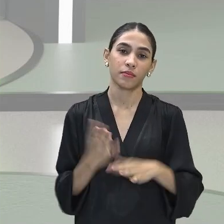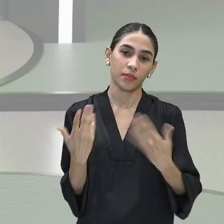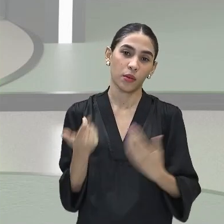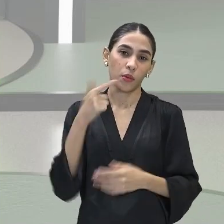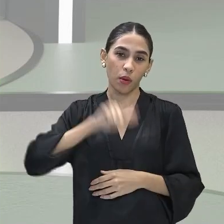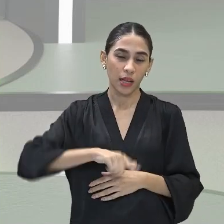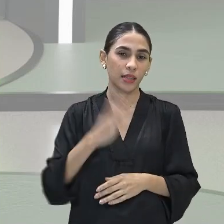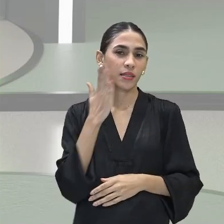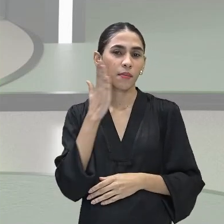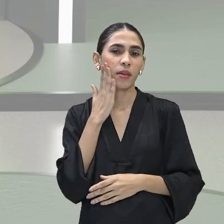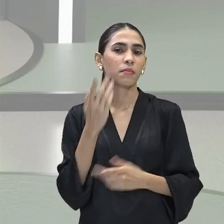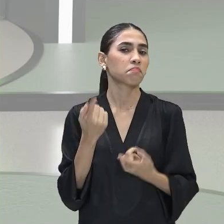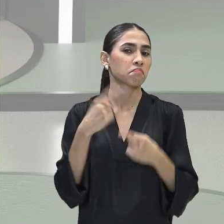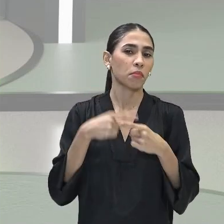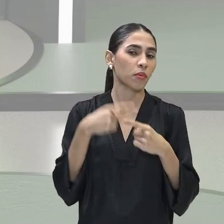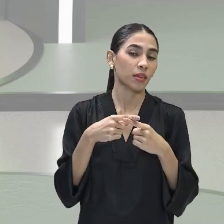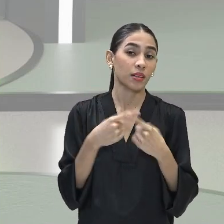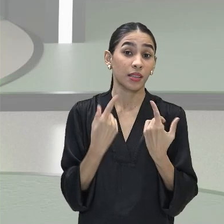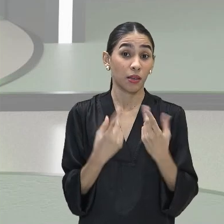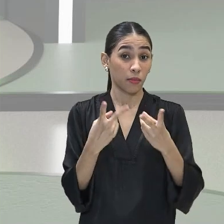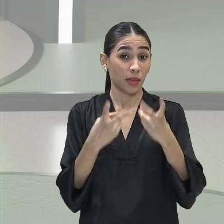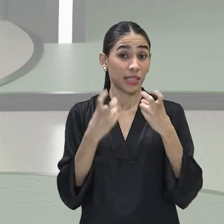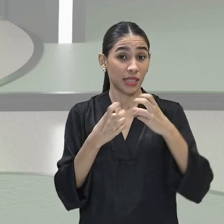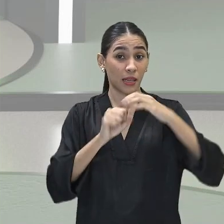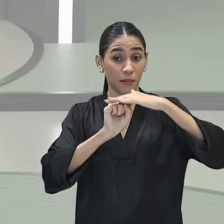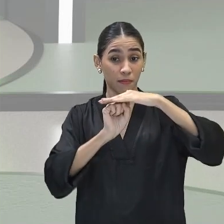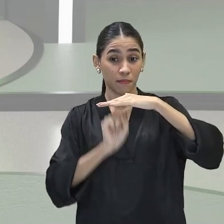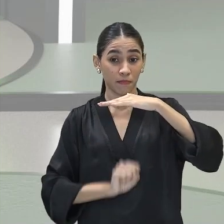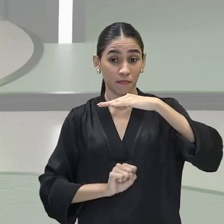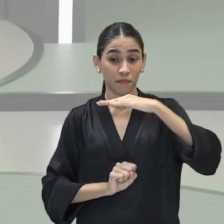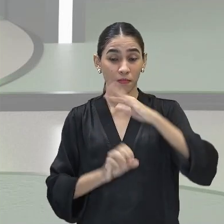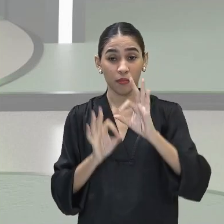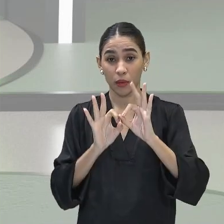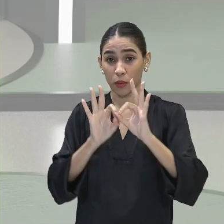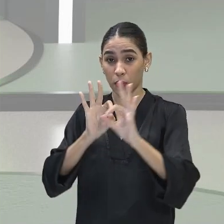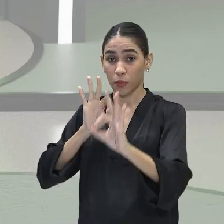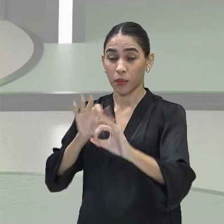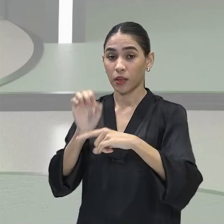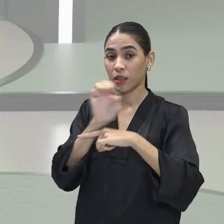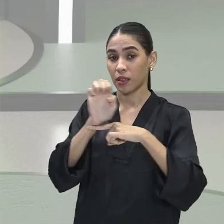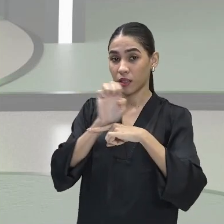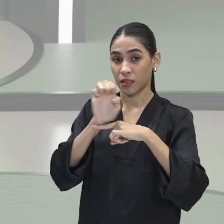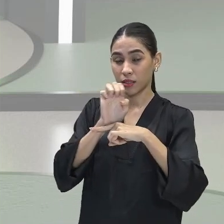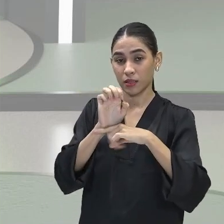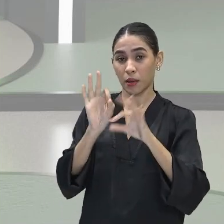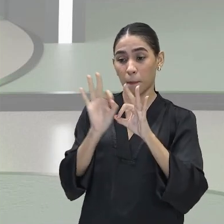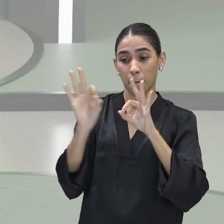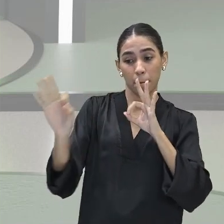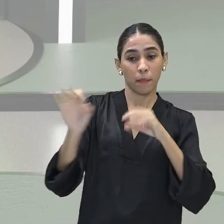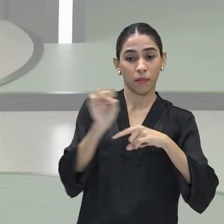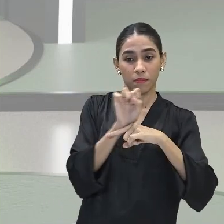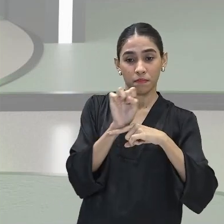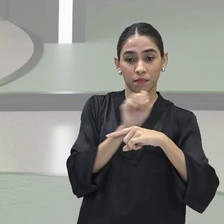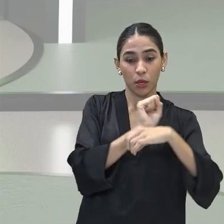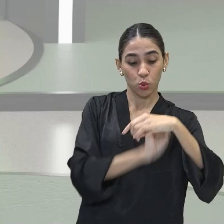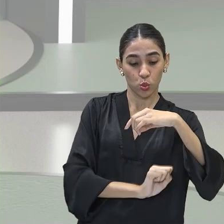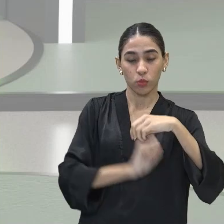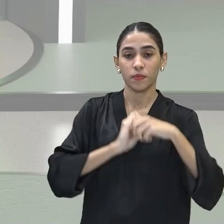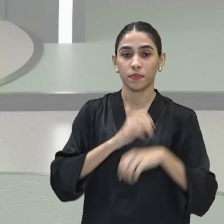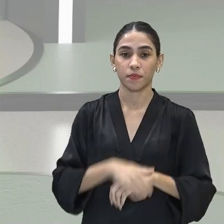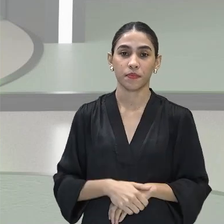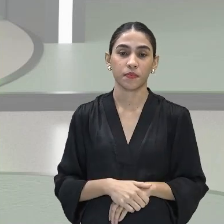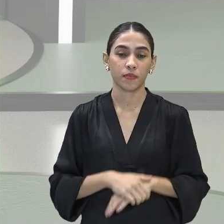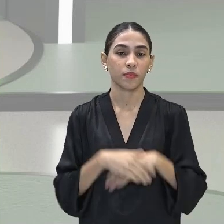consegue saber por quê, né? Observem que ele está mais distante da linha equatorial, ele está mais aqui para o sul, né? Então ele